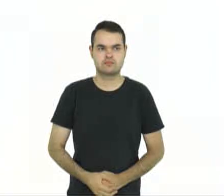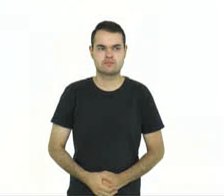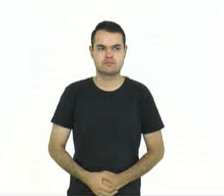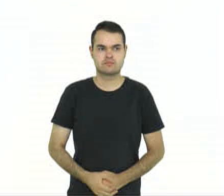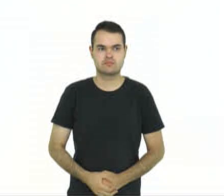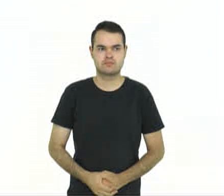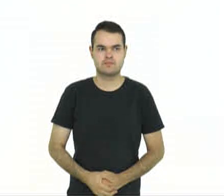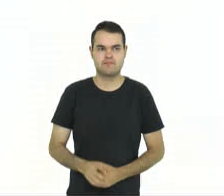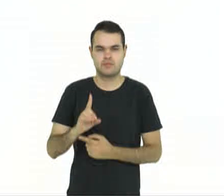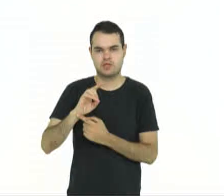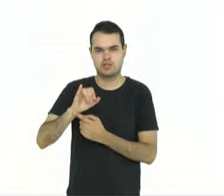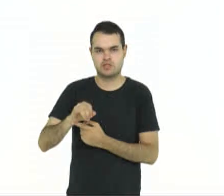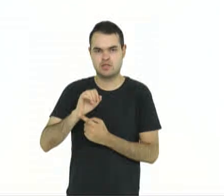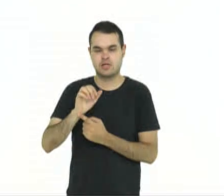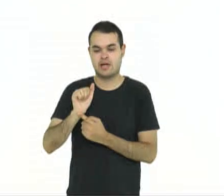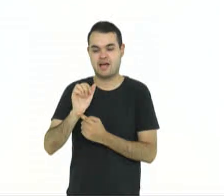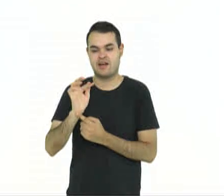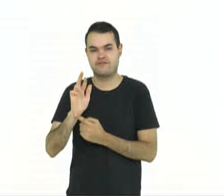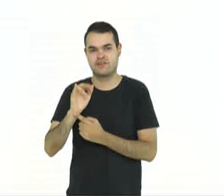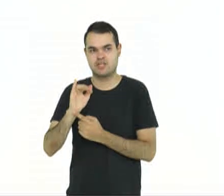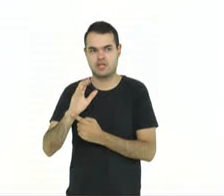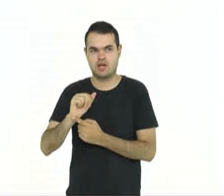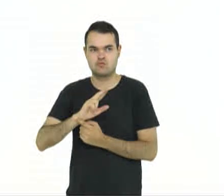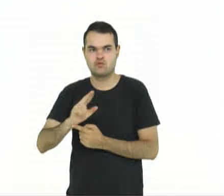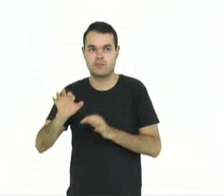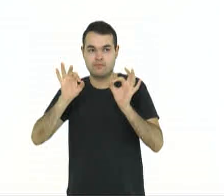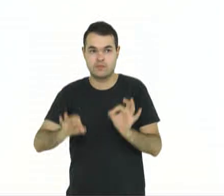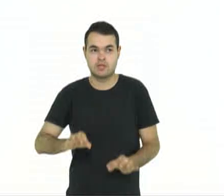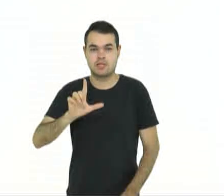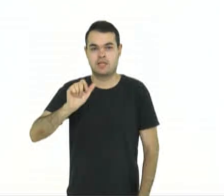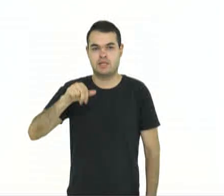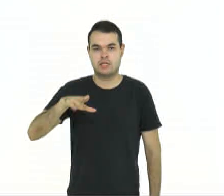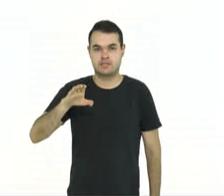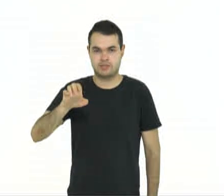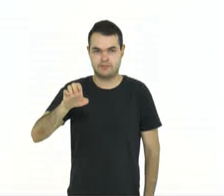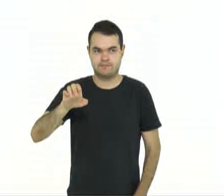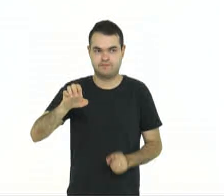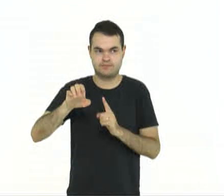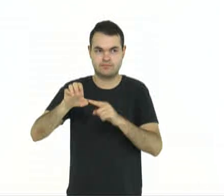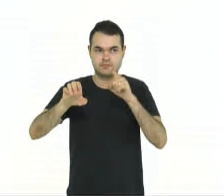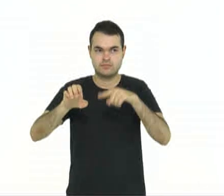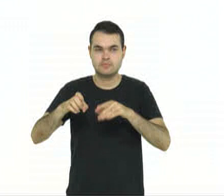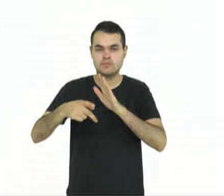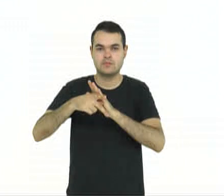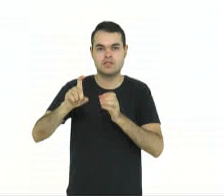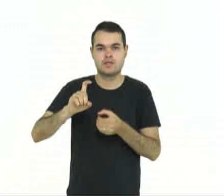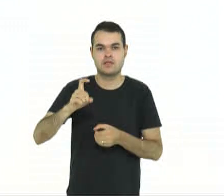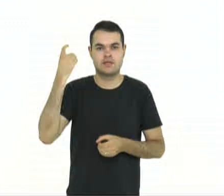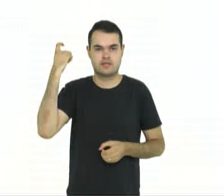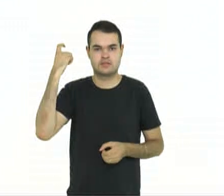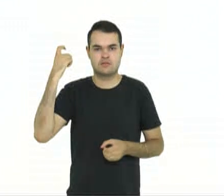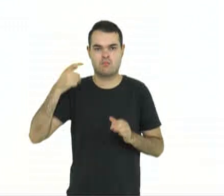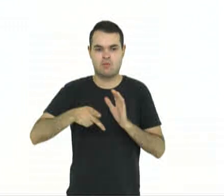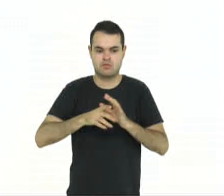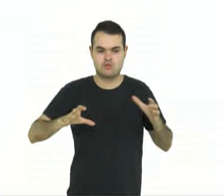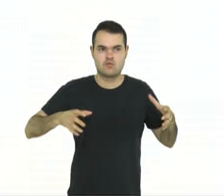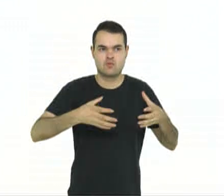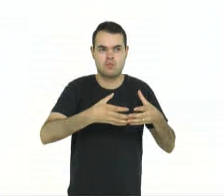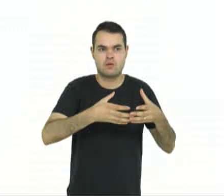Afrika Bambaataa, o nome dele é Laci Taylor. Interessante que temos que citar. Ele era ex-integrante de uma gangue chamada Bleak